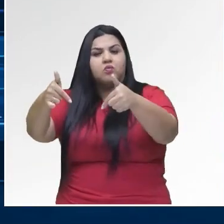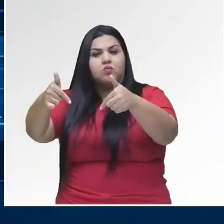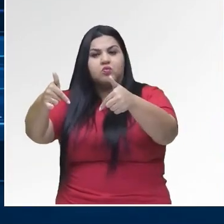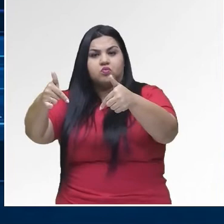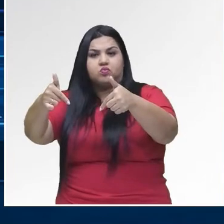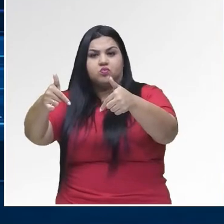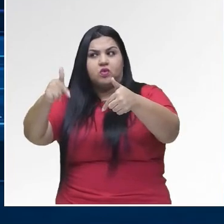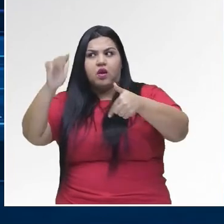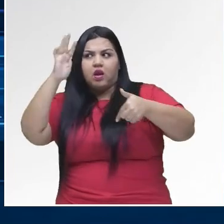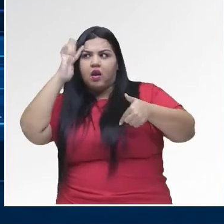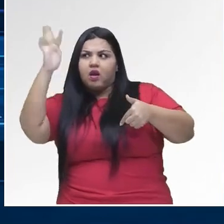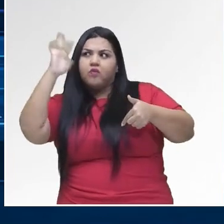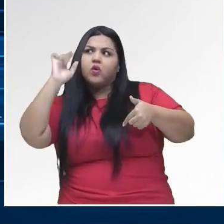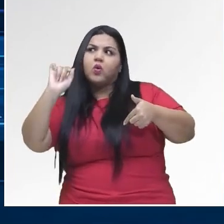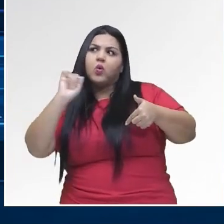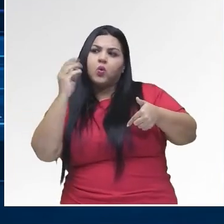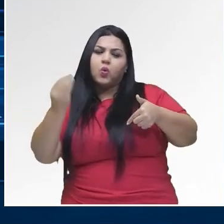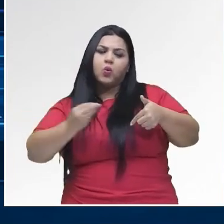sujeito.